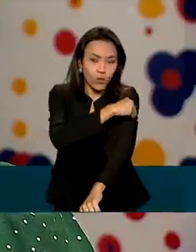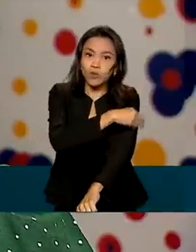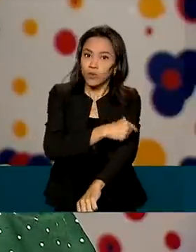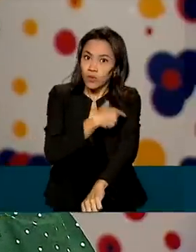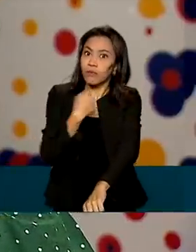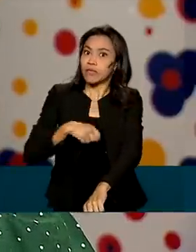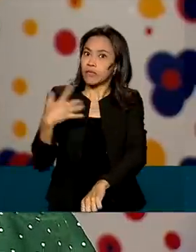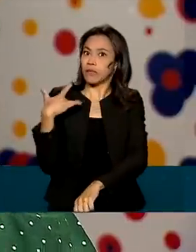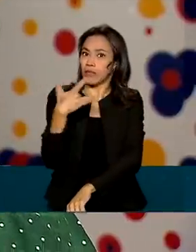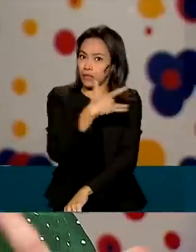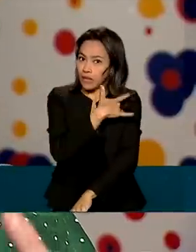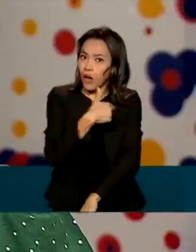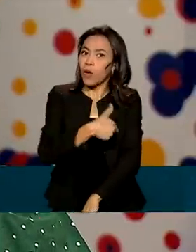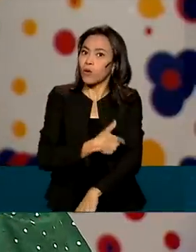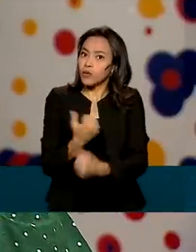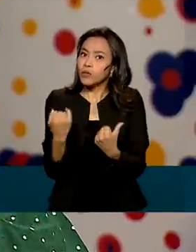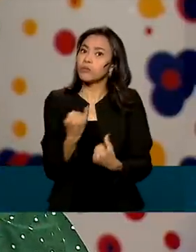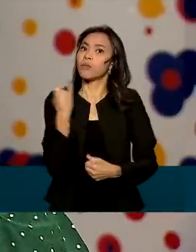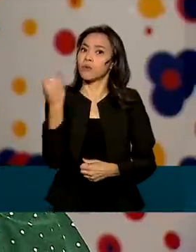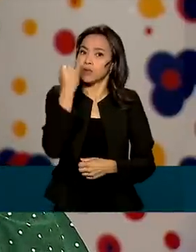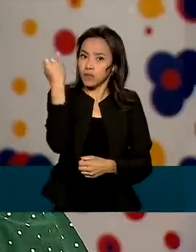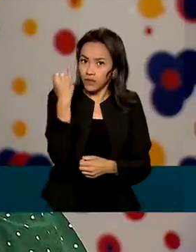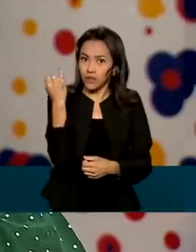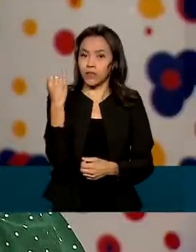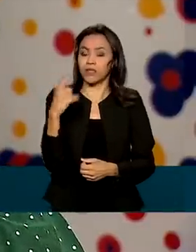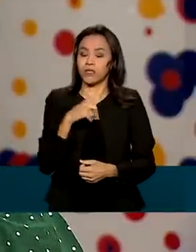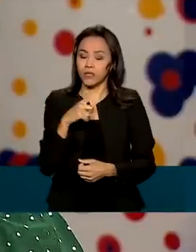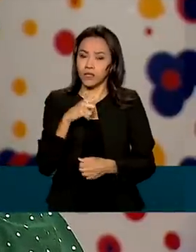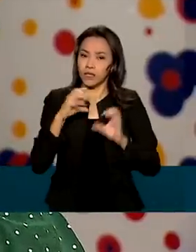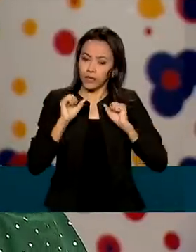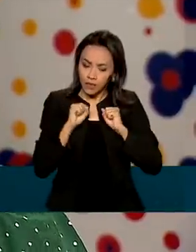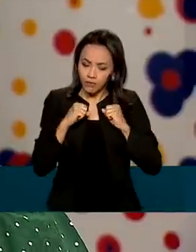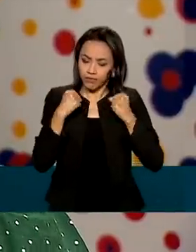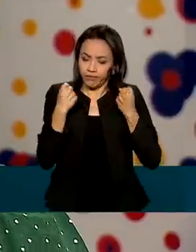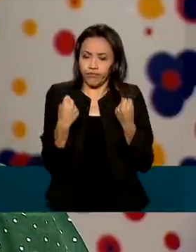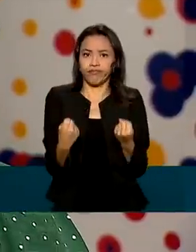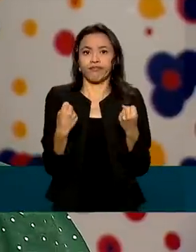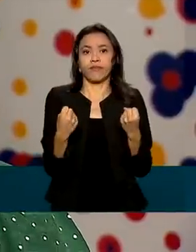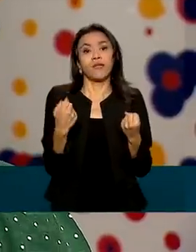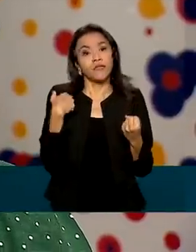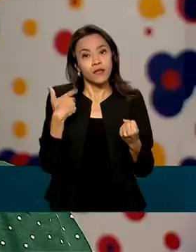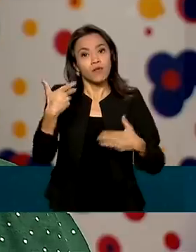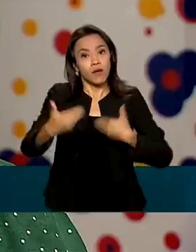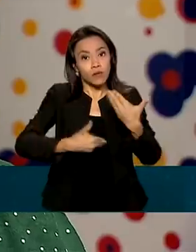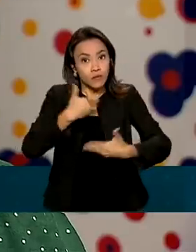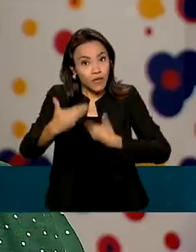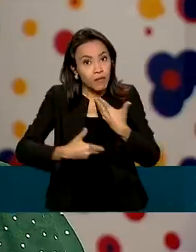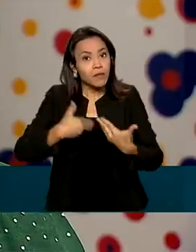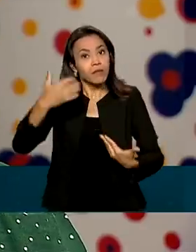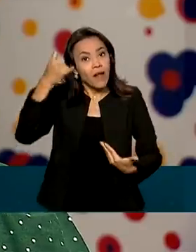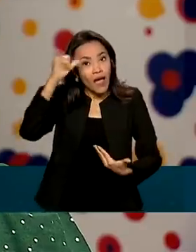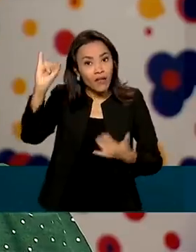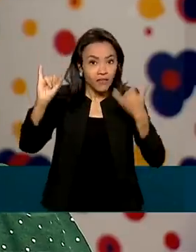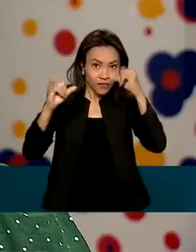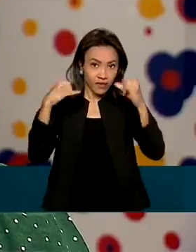uma saúde articular importante, a gente precisa ter essa recuperação. Então, a gente faz um tratamento